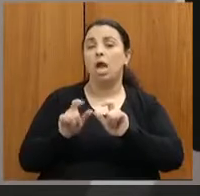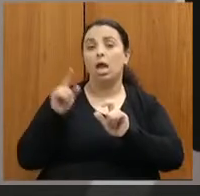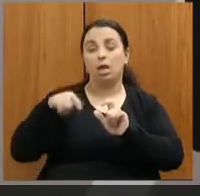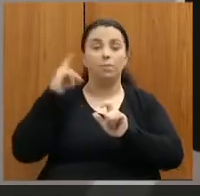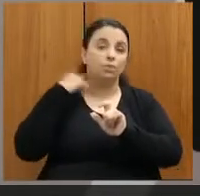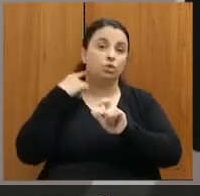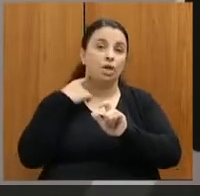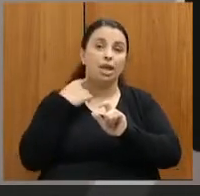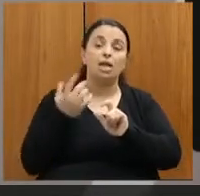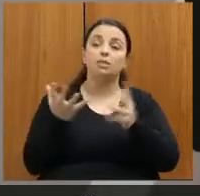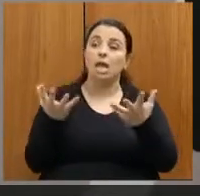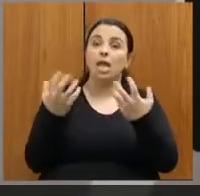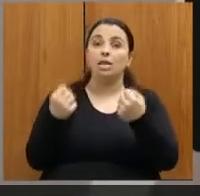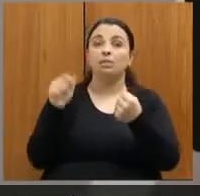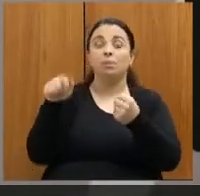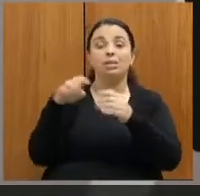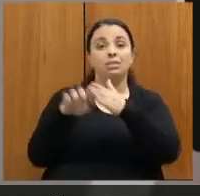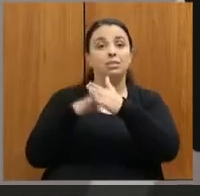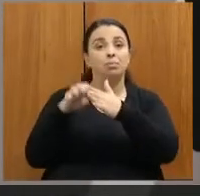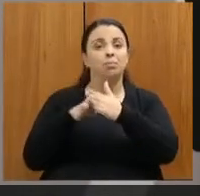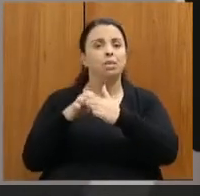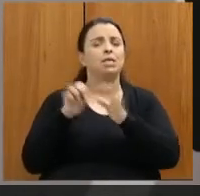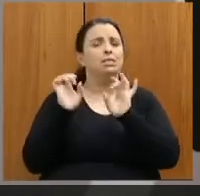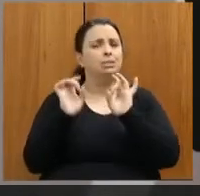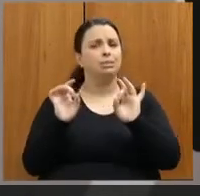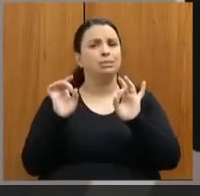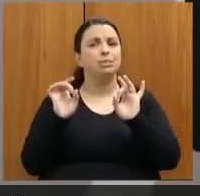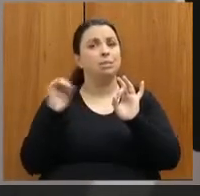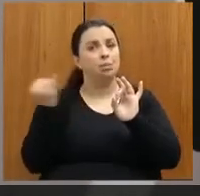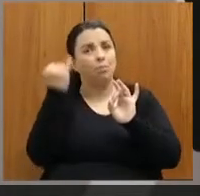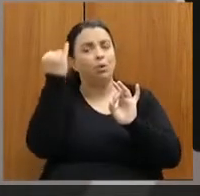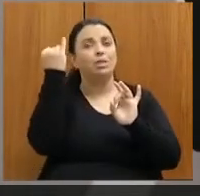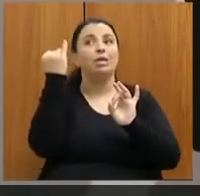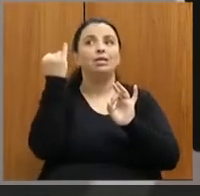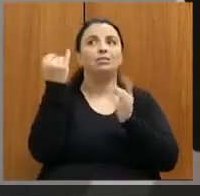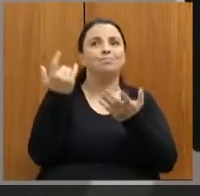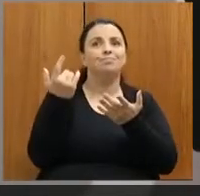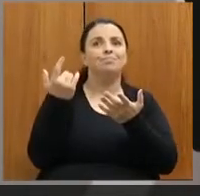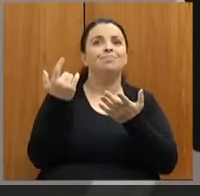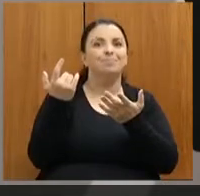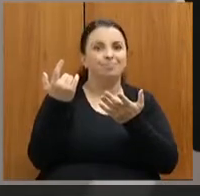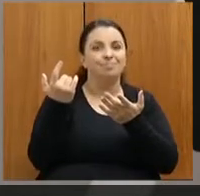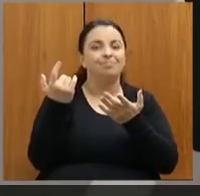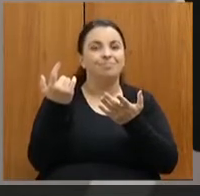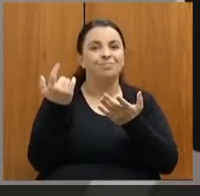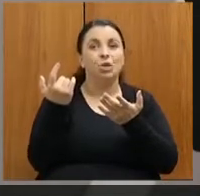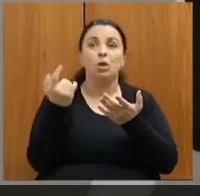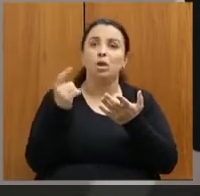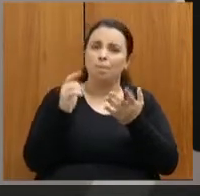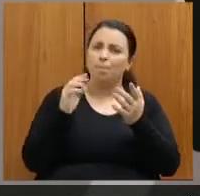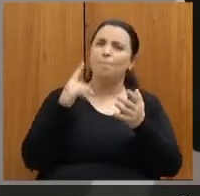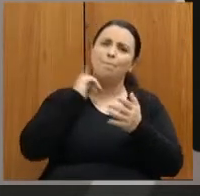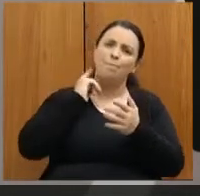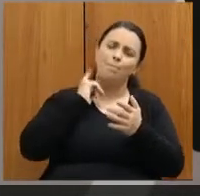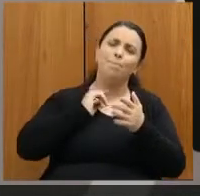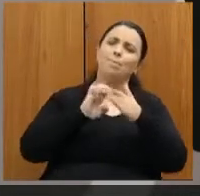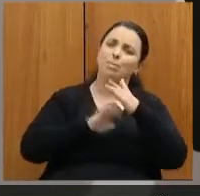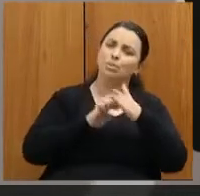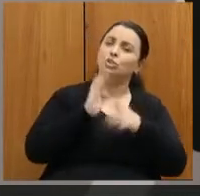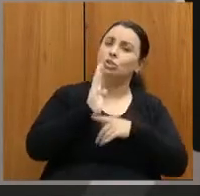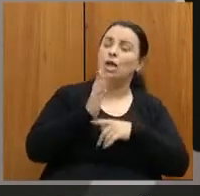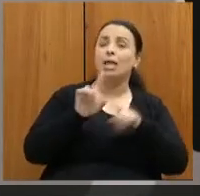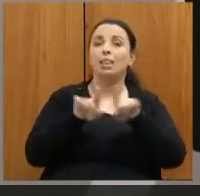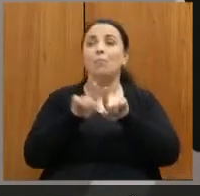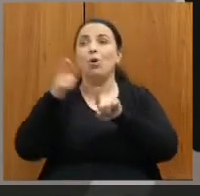já estão Como eu disse antes mineiras também outros que vieram para cá poderemos ter a possibilidade de investimentos